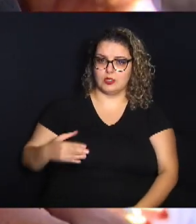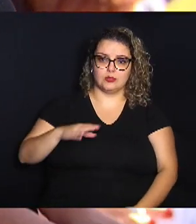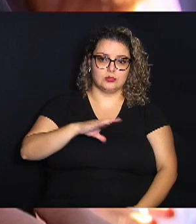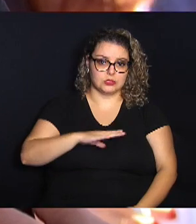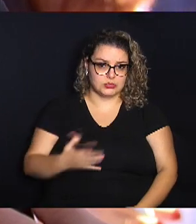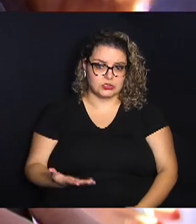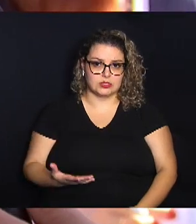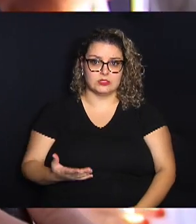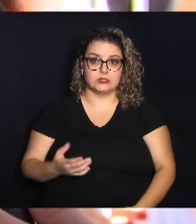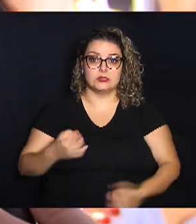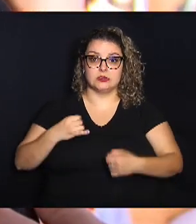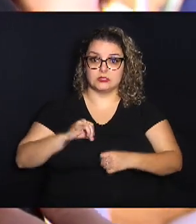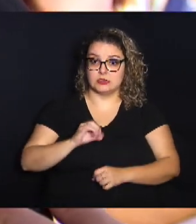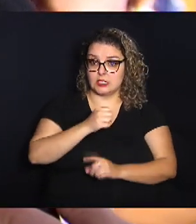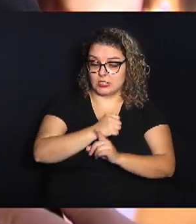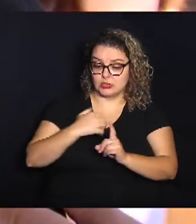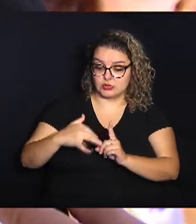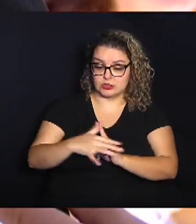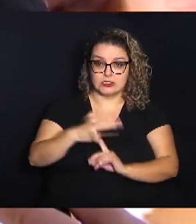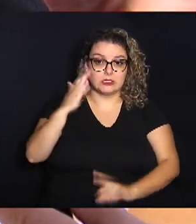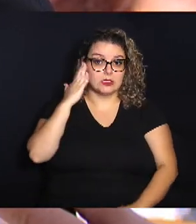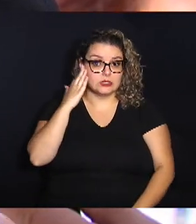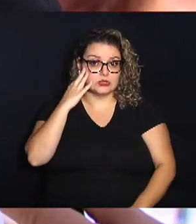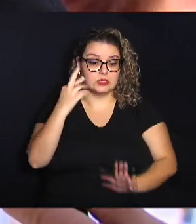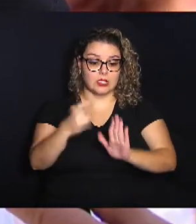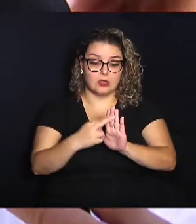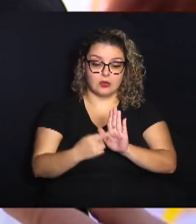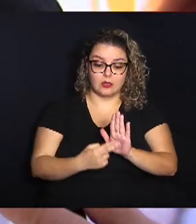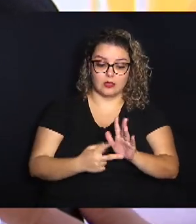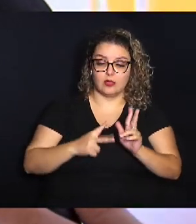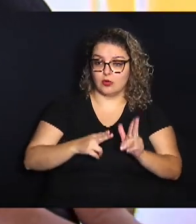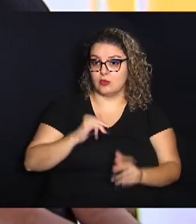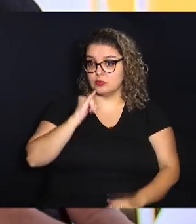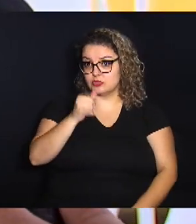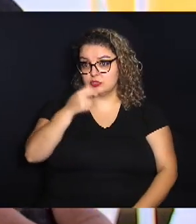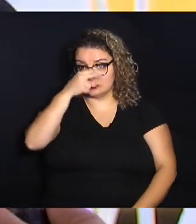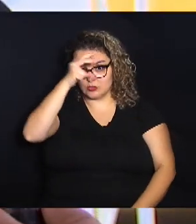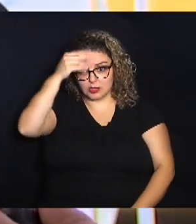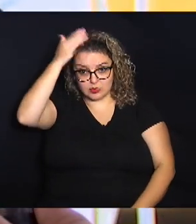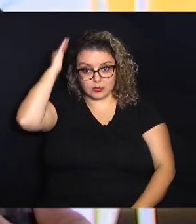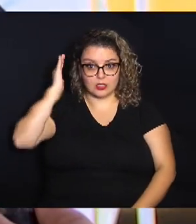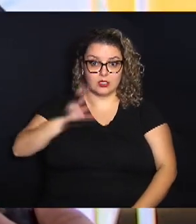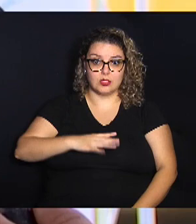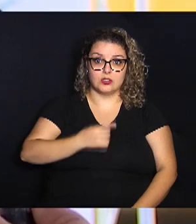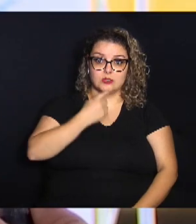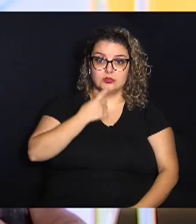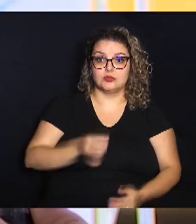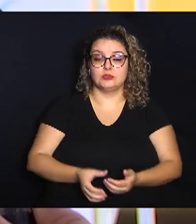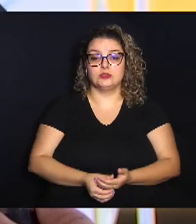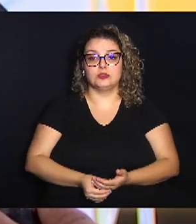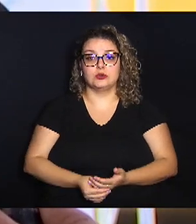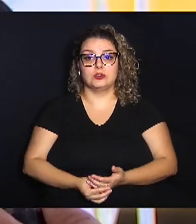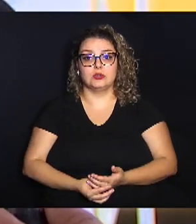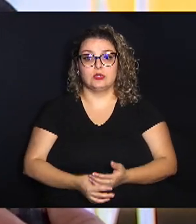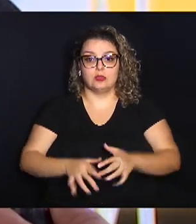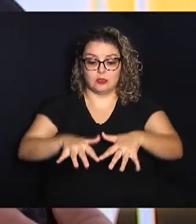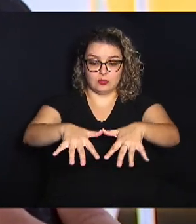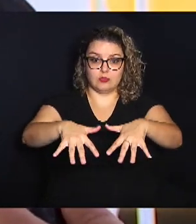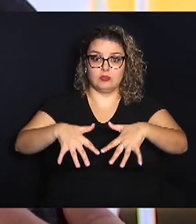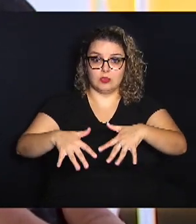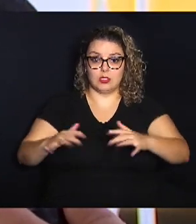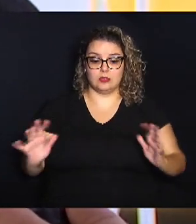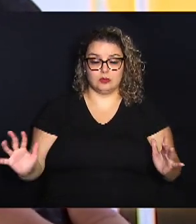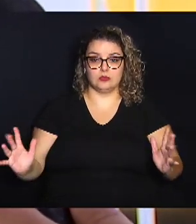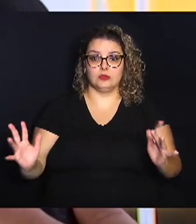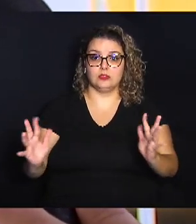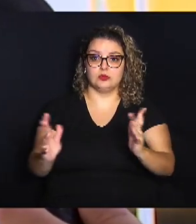a sociedade entender as regras, como foi dito aqui pelo prefeito de Campinas, Dário Saad, uma faixa de pedestre são